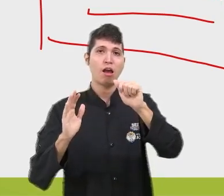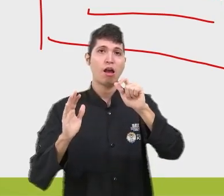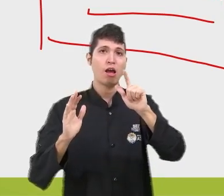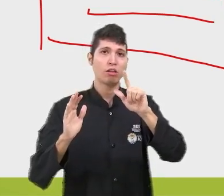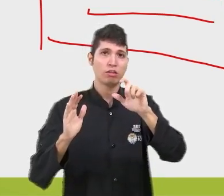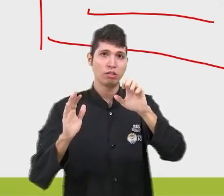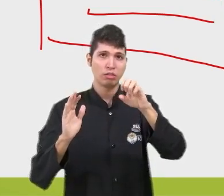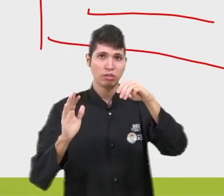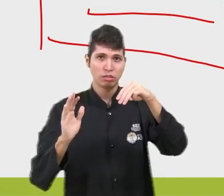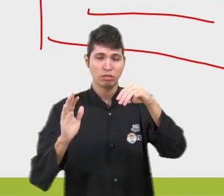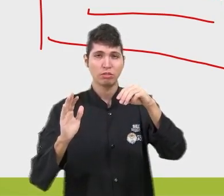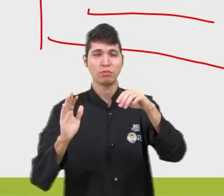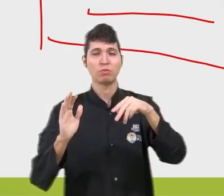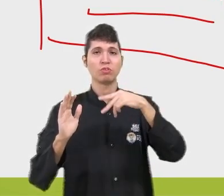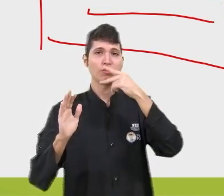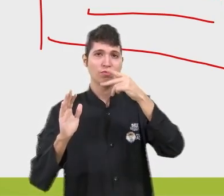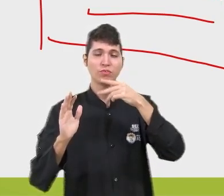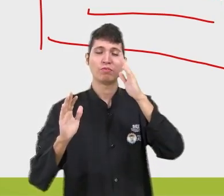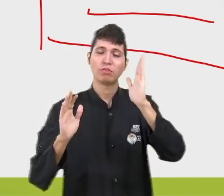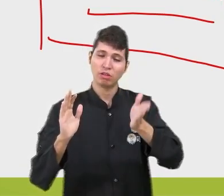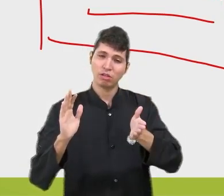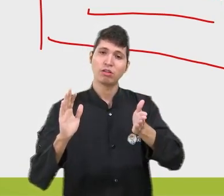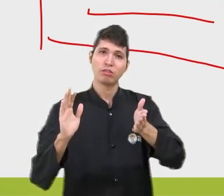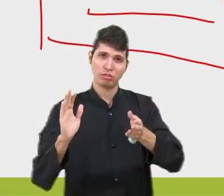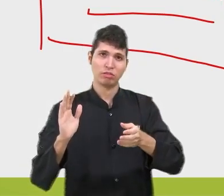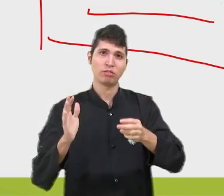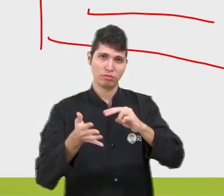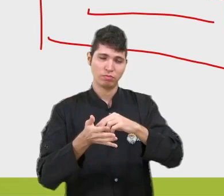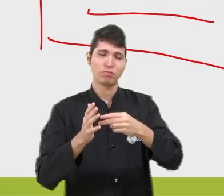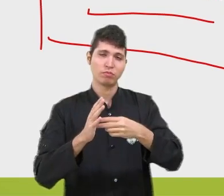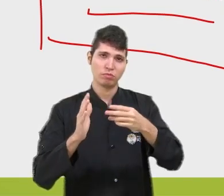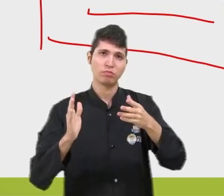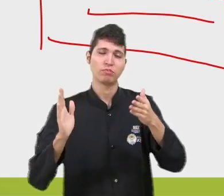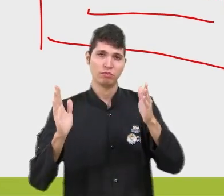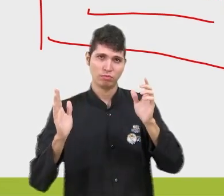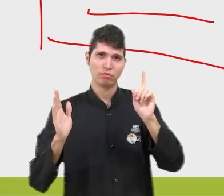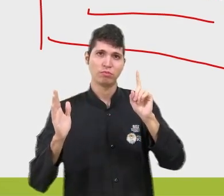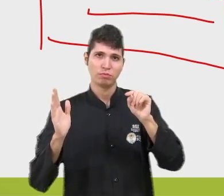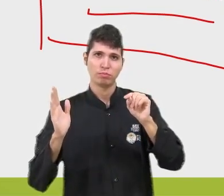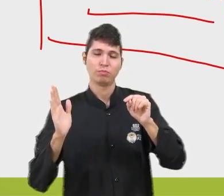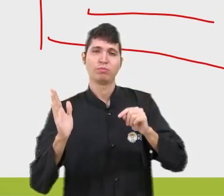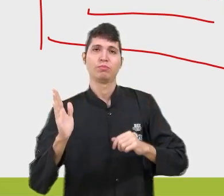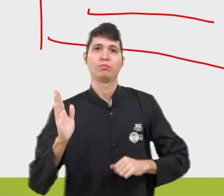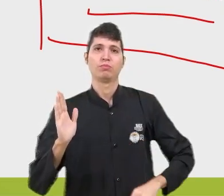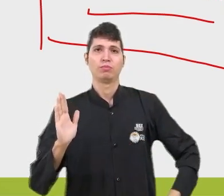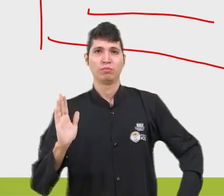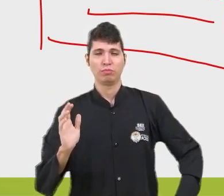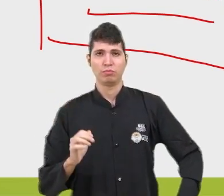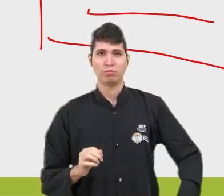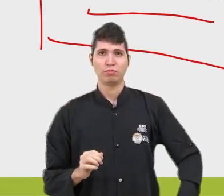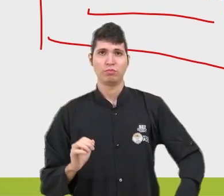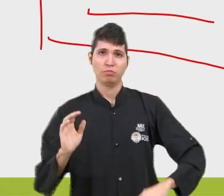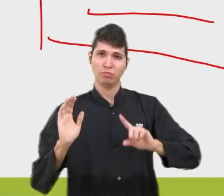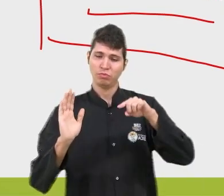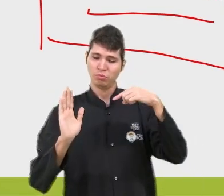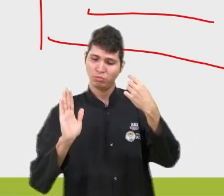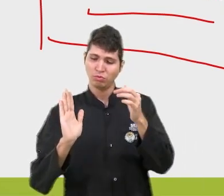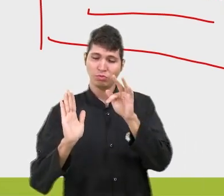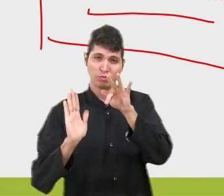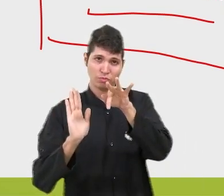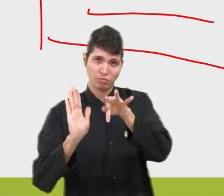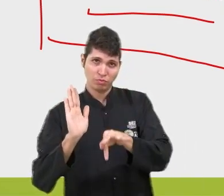dizer isso. Ah, eu quero mais que 2, para fixar mesmo, professor. Então, vai aqui na conclusão e coloca